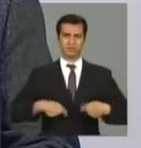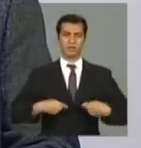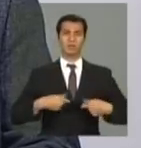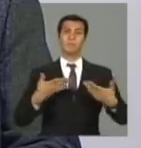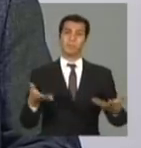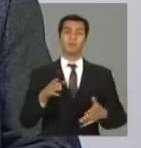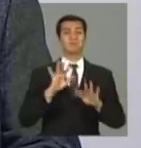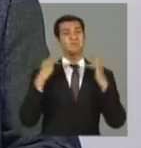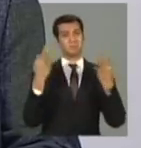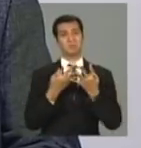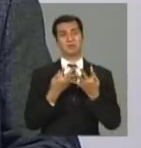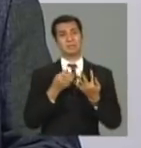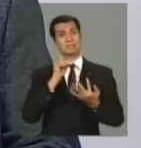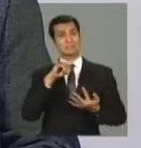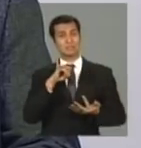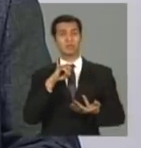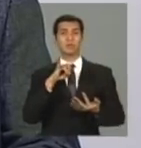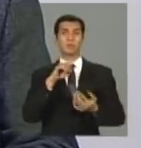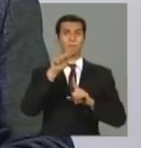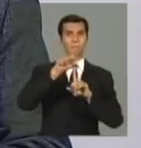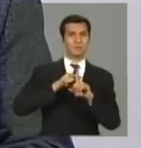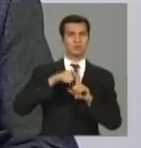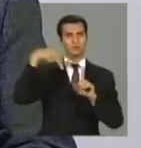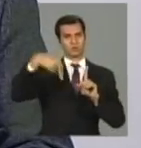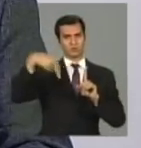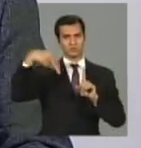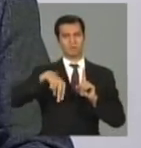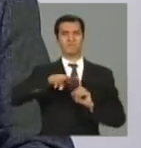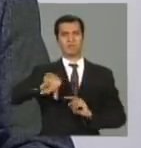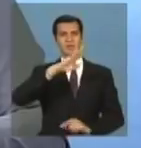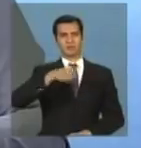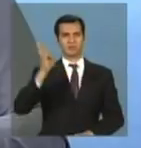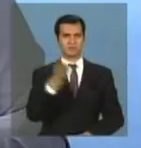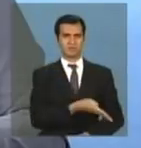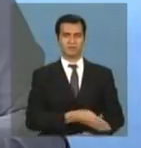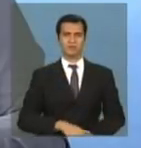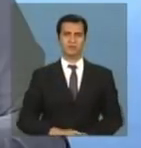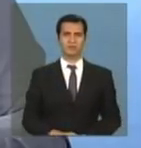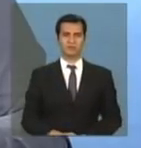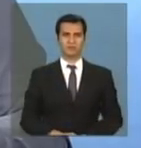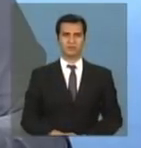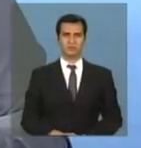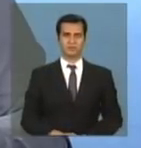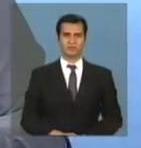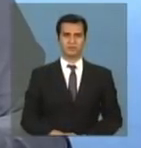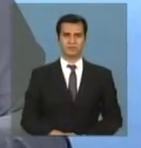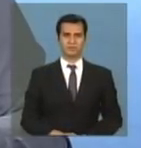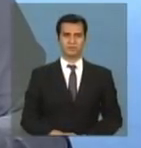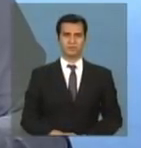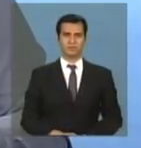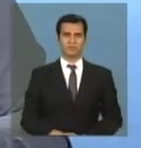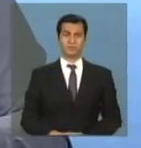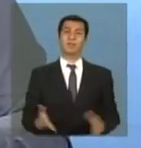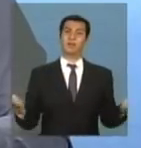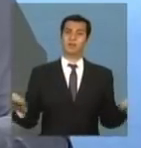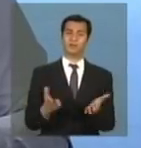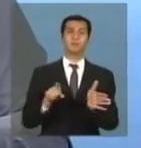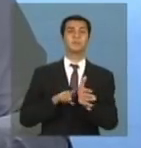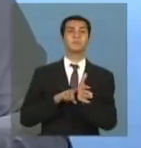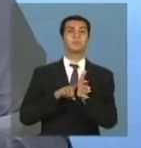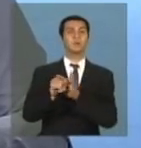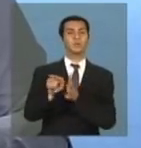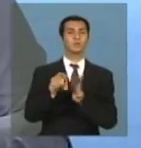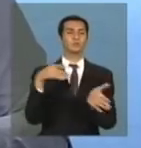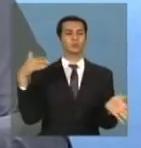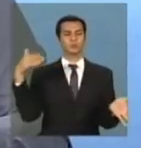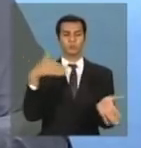seriam canceladas em novembro agora de 2011. Bom, então agora já é uma última pergunta para cada um, para